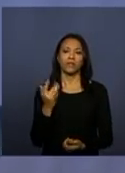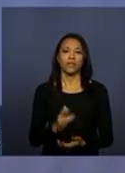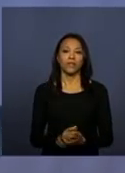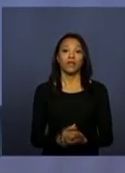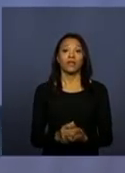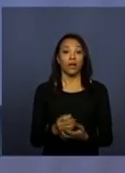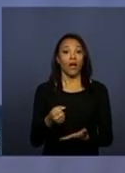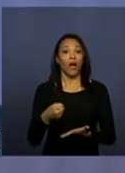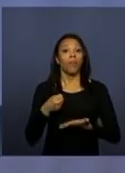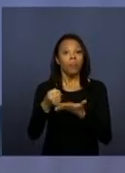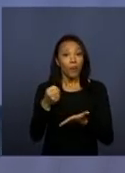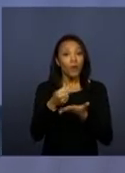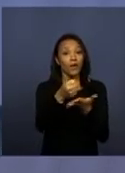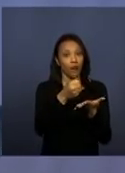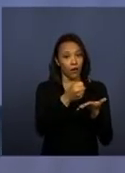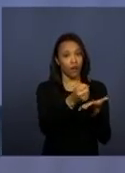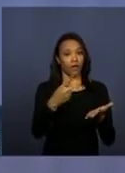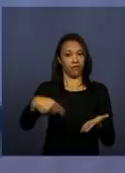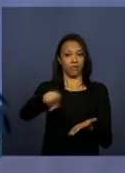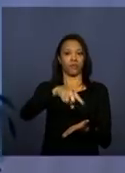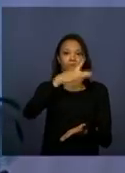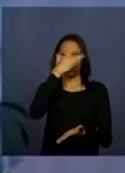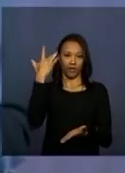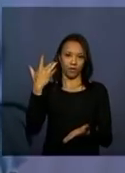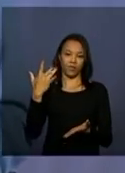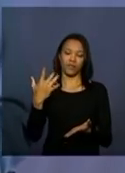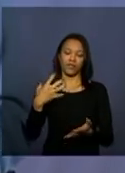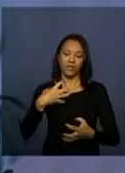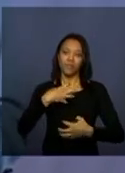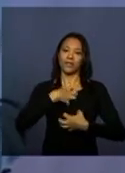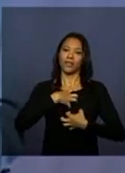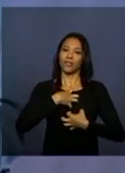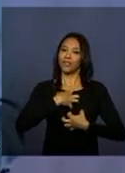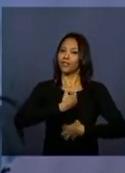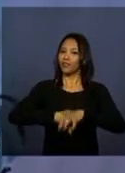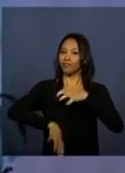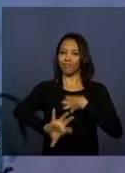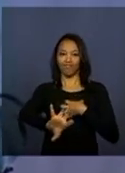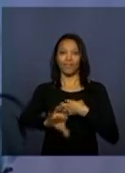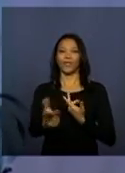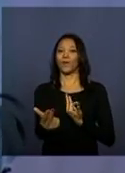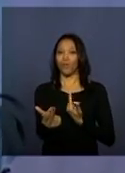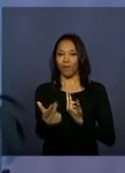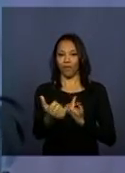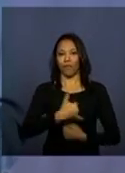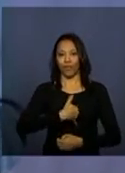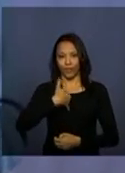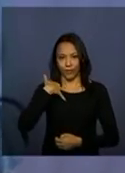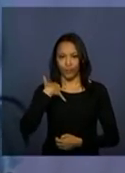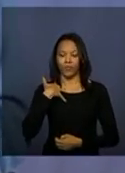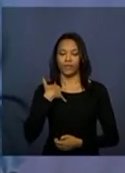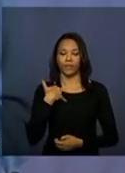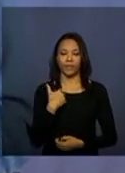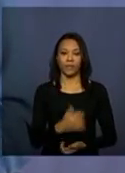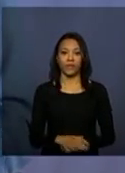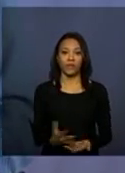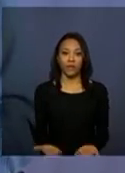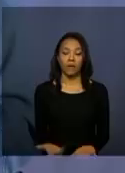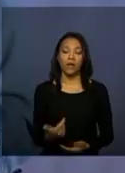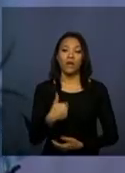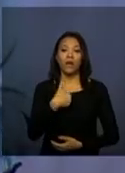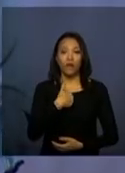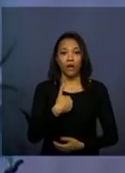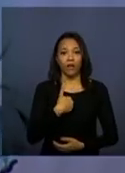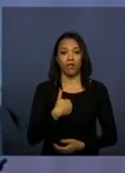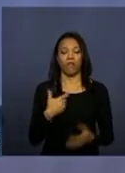os apoiaram, também estarão com muita alegria e muito orgulho. Eu